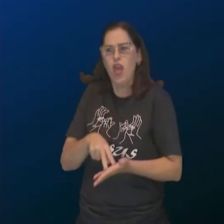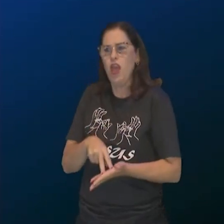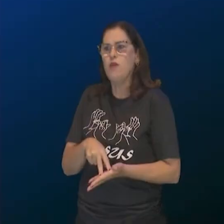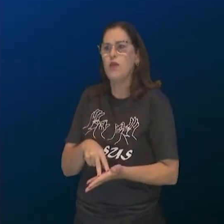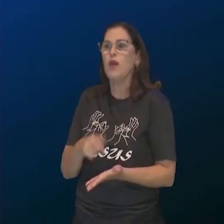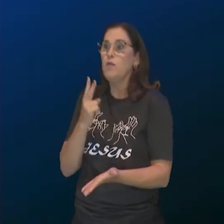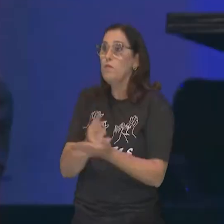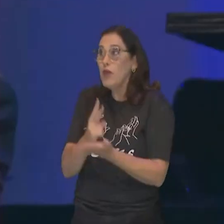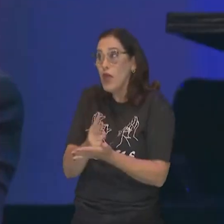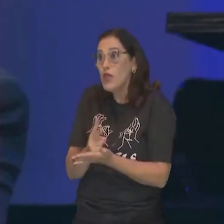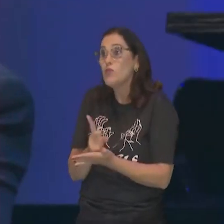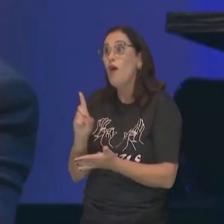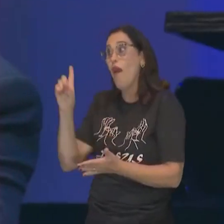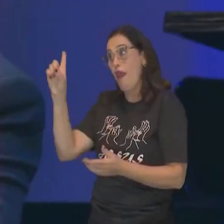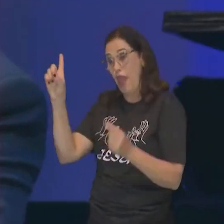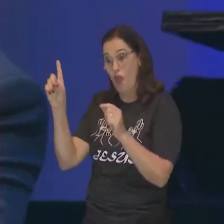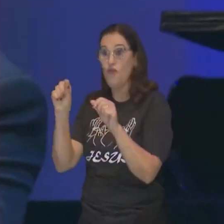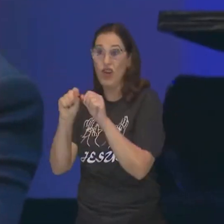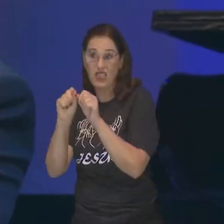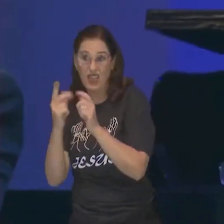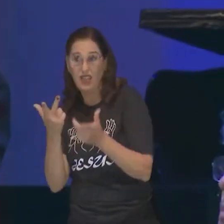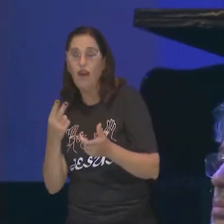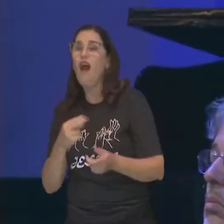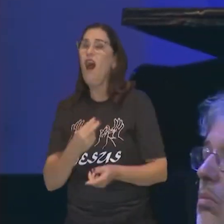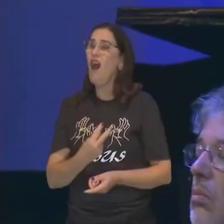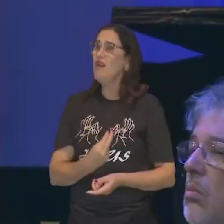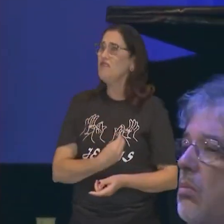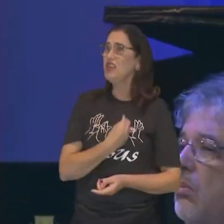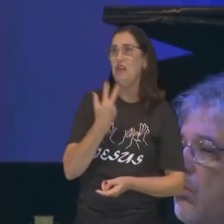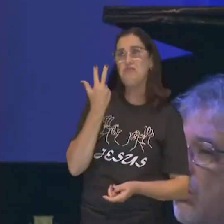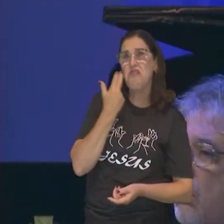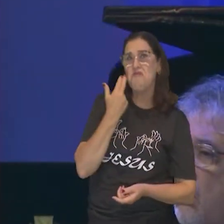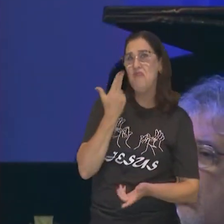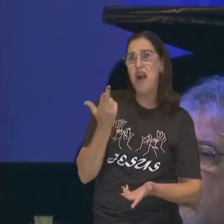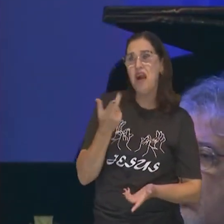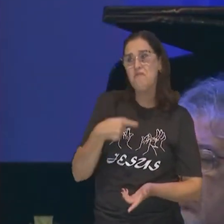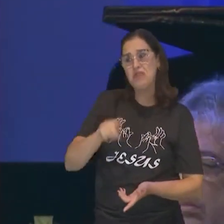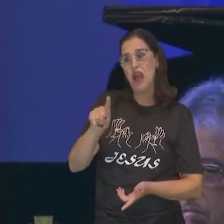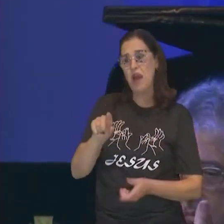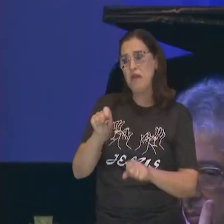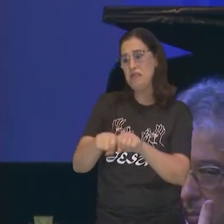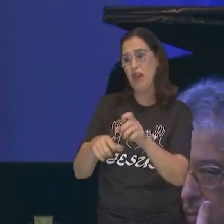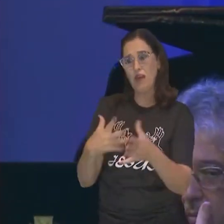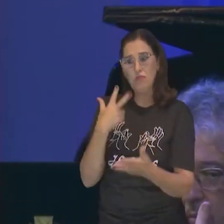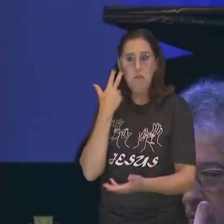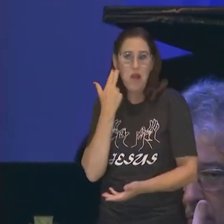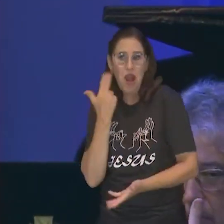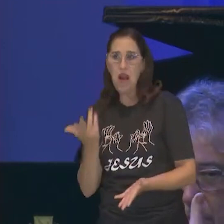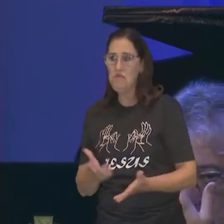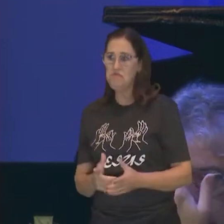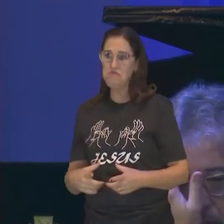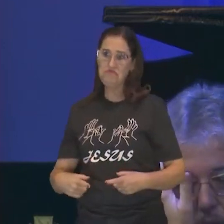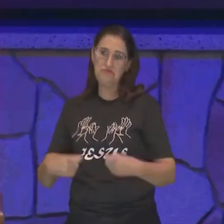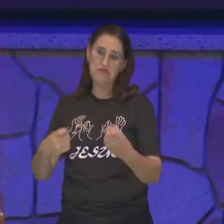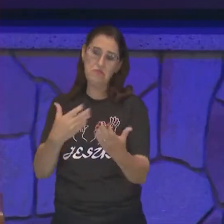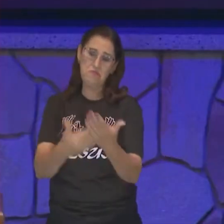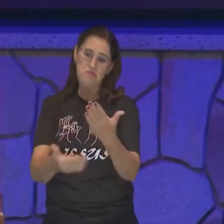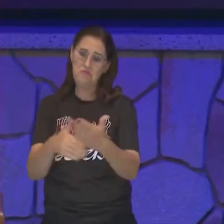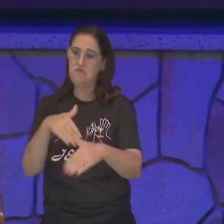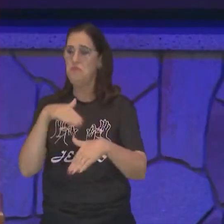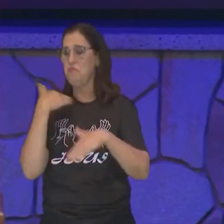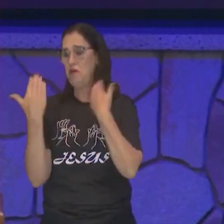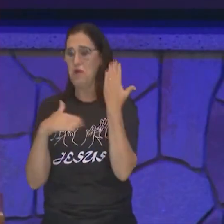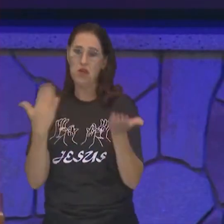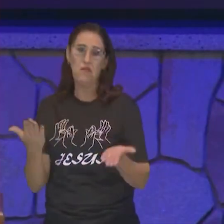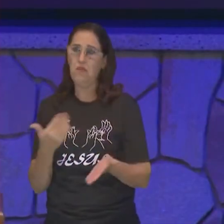apesar do que eu fiz, porque a vida é assim mesmo. A vida é assim mesmo. A batalha derruba qualquer